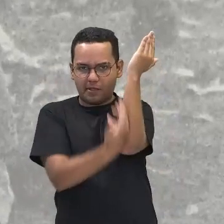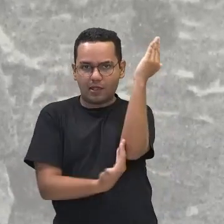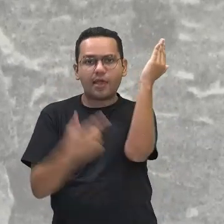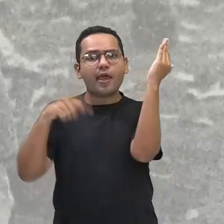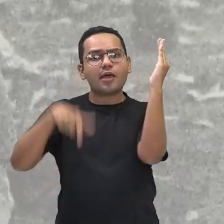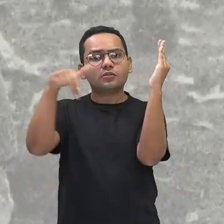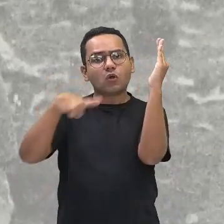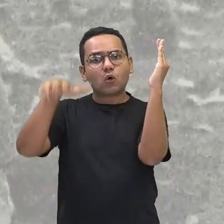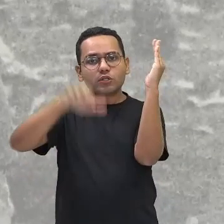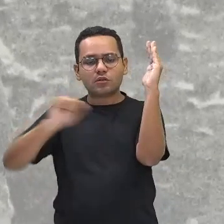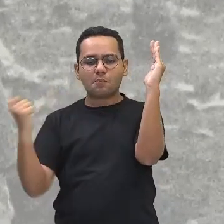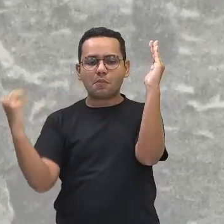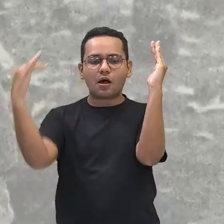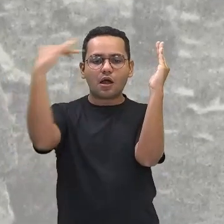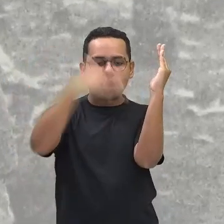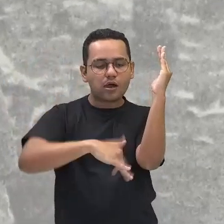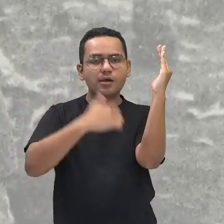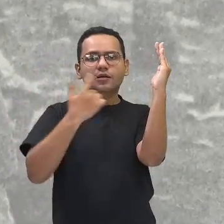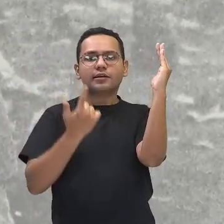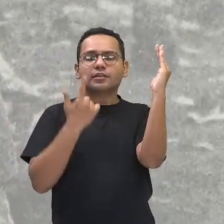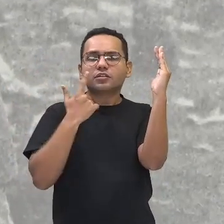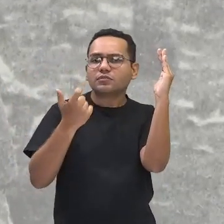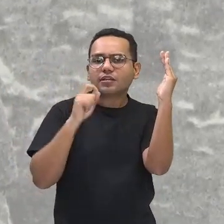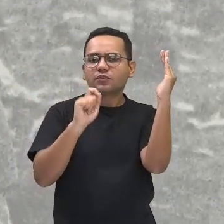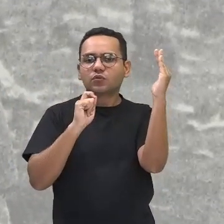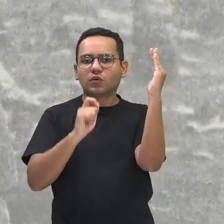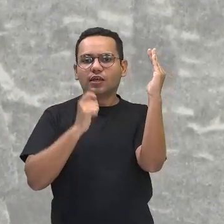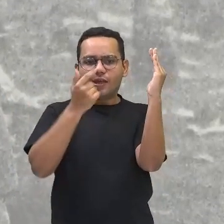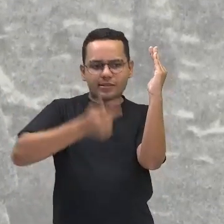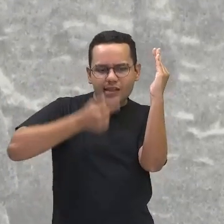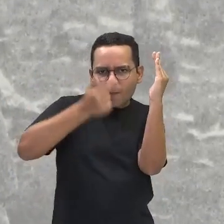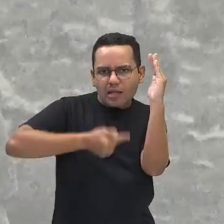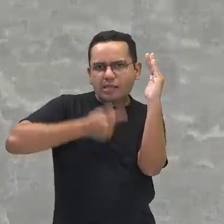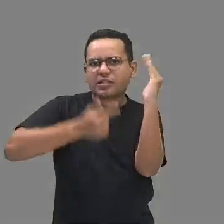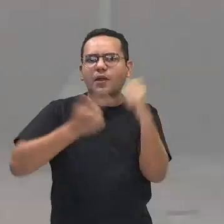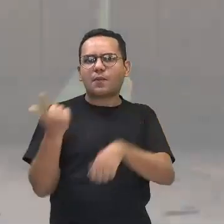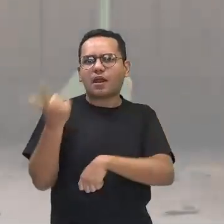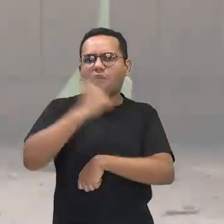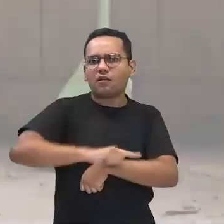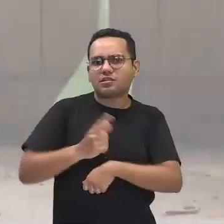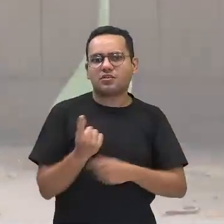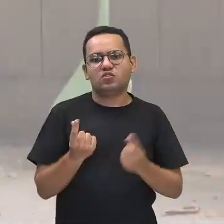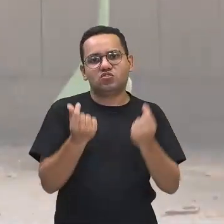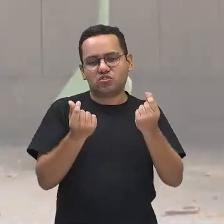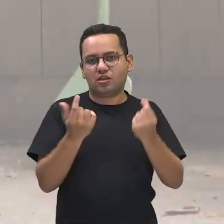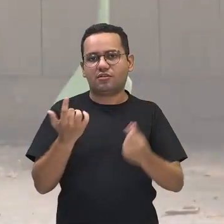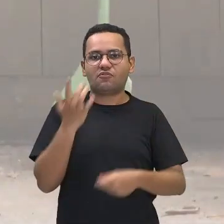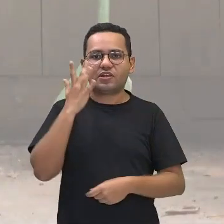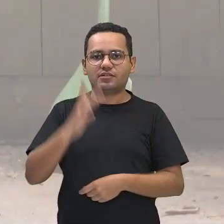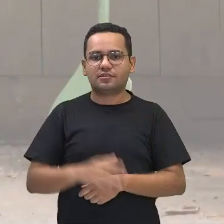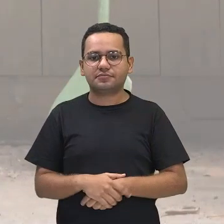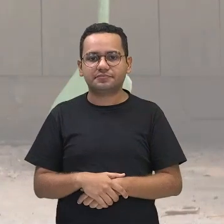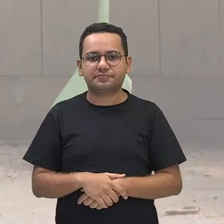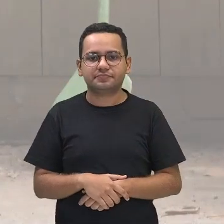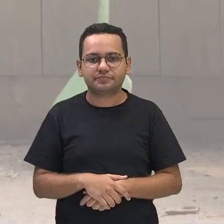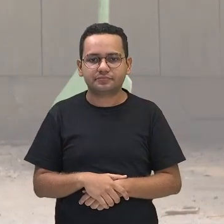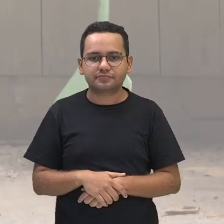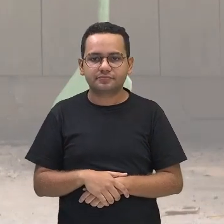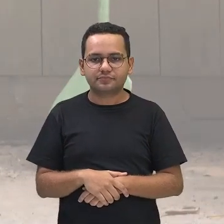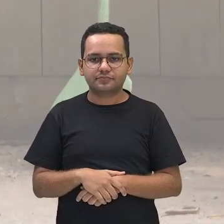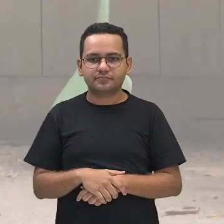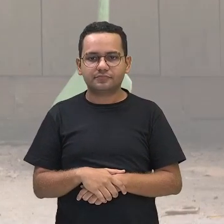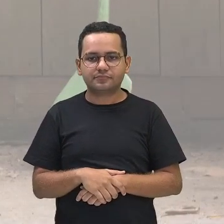vinha para cá seduzido com a promessa de enriquecimento fácil. Vamos então falar sobre esse indivíduo,